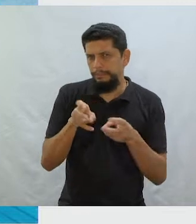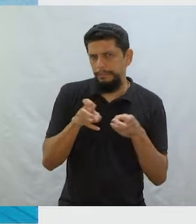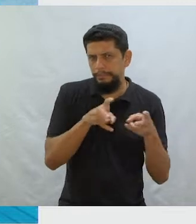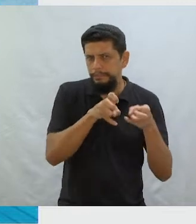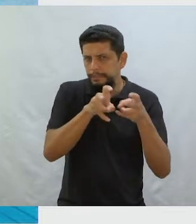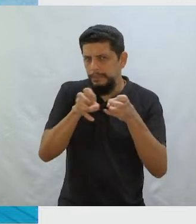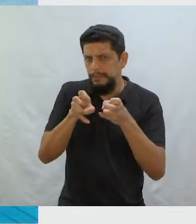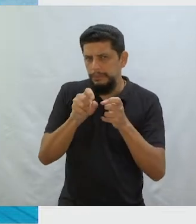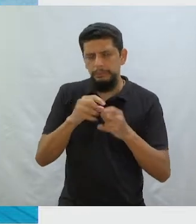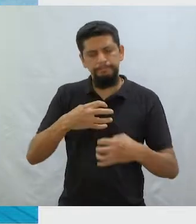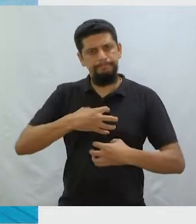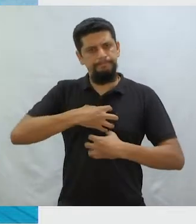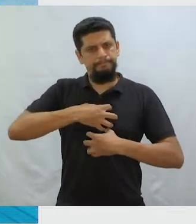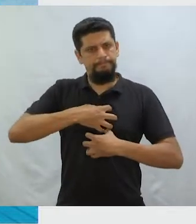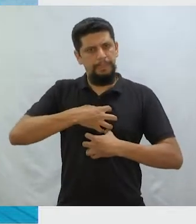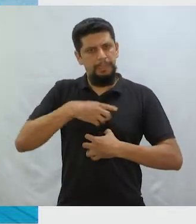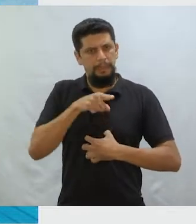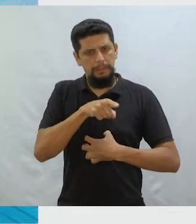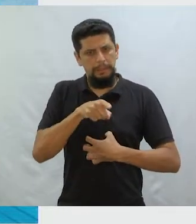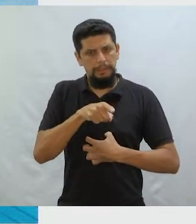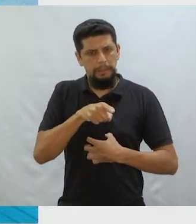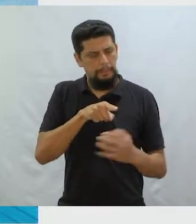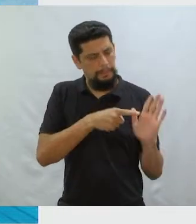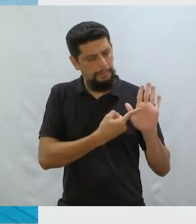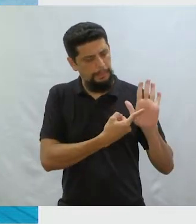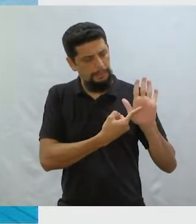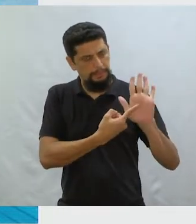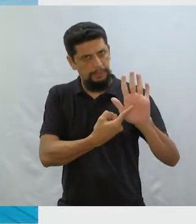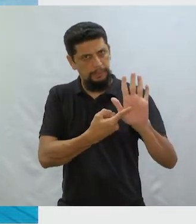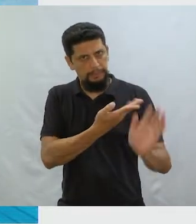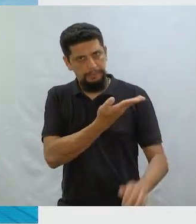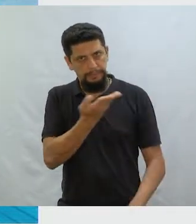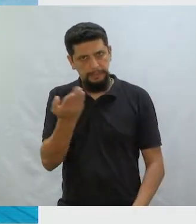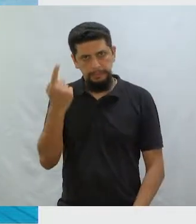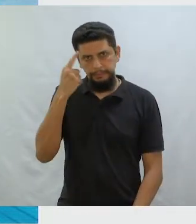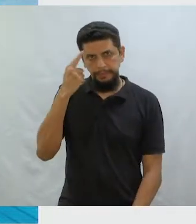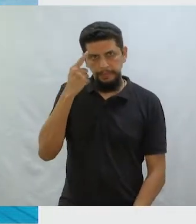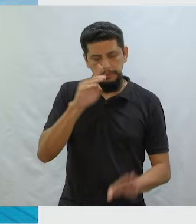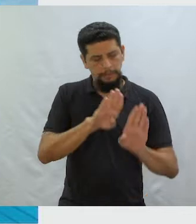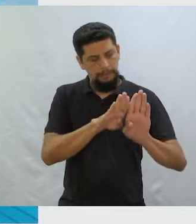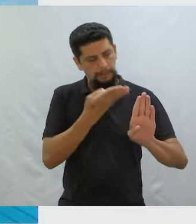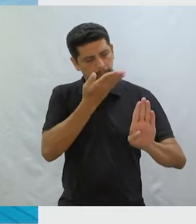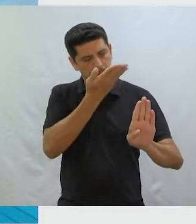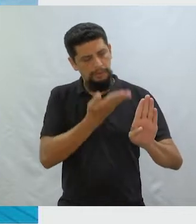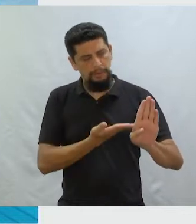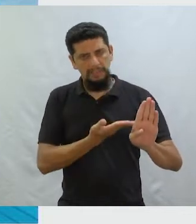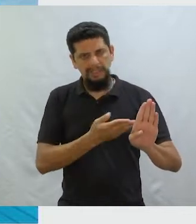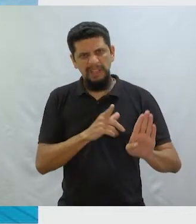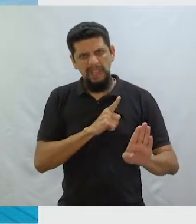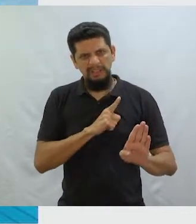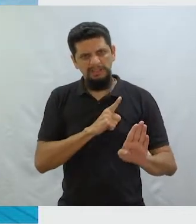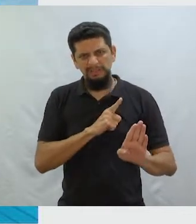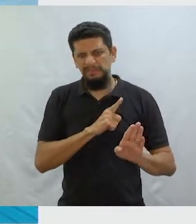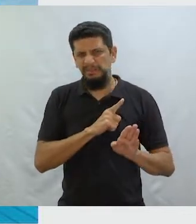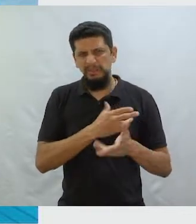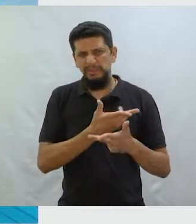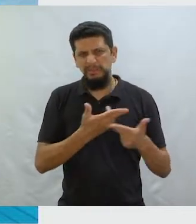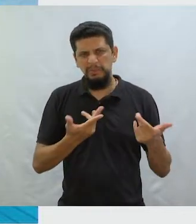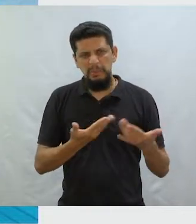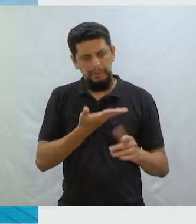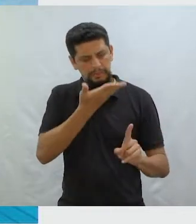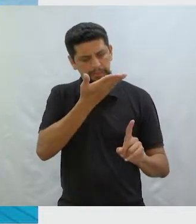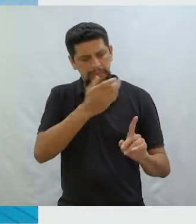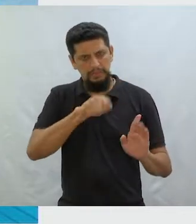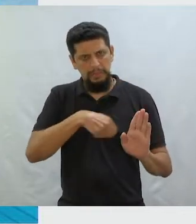pensando que sentimento isso está trazendo para você pense na porta tem tantos ditados que falam das portas